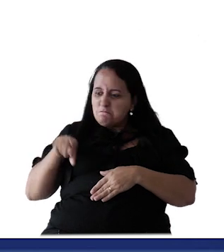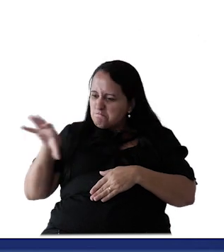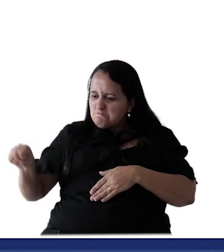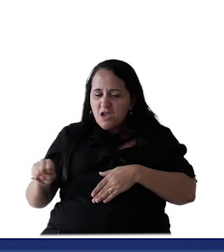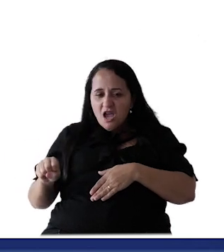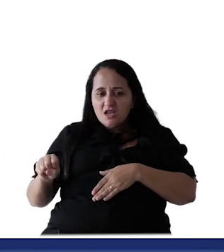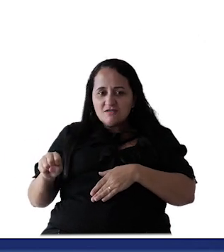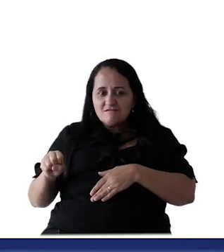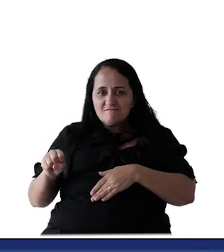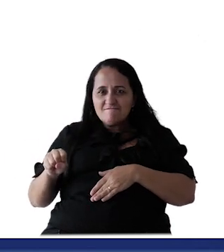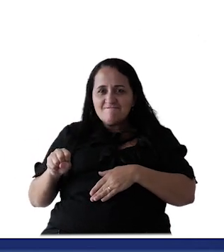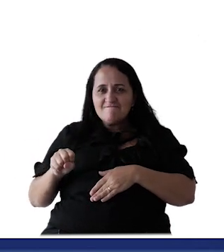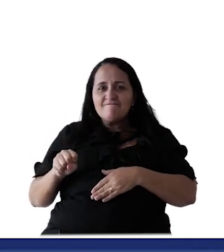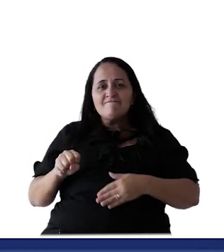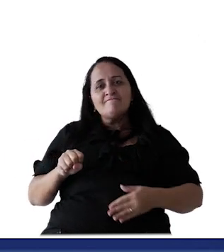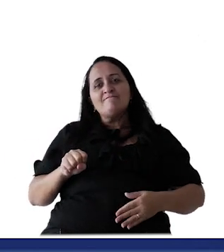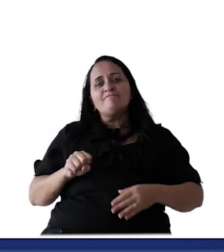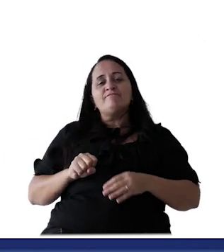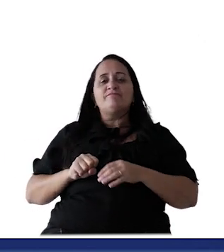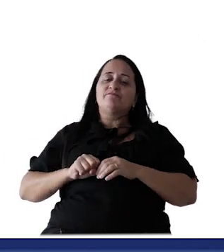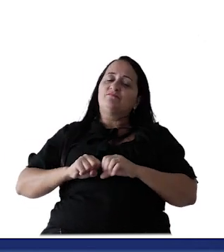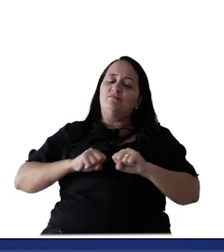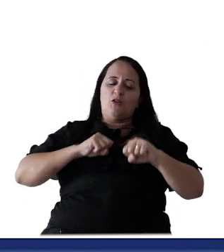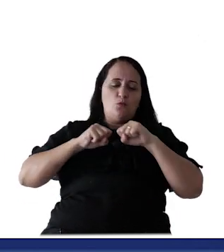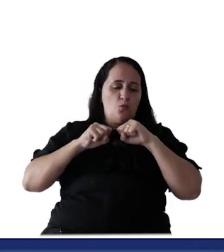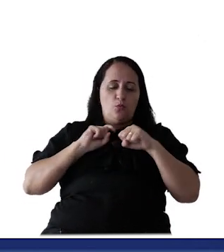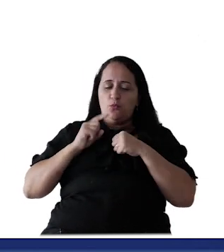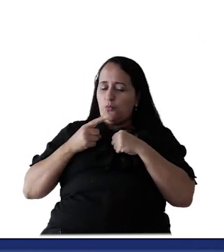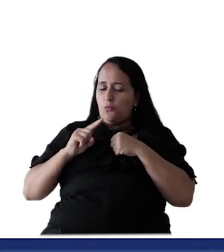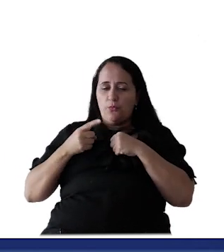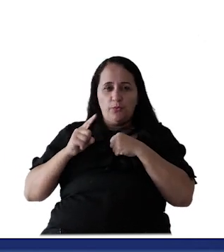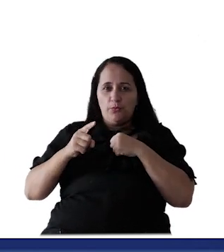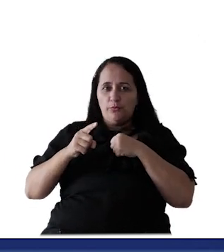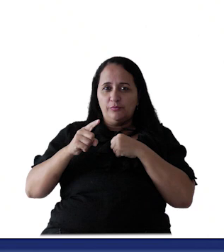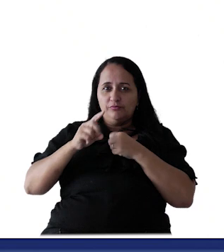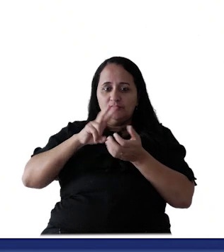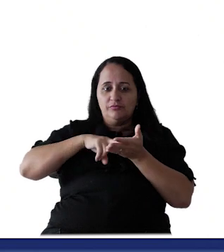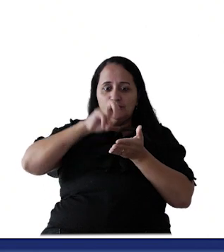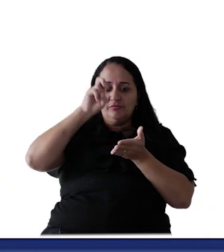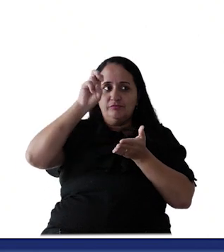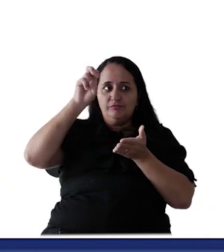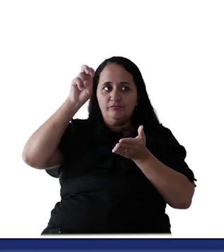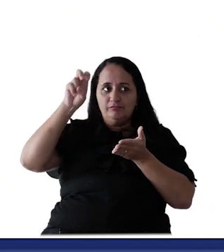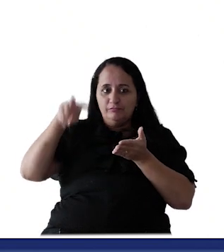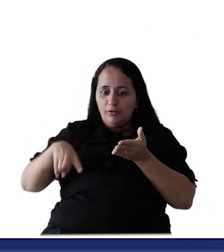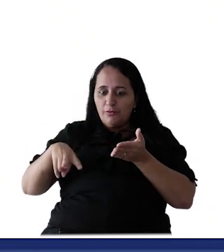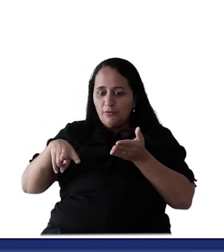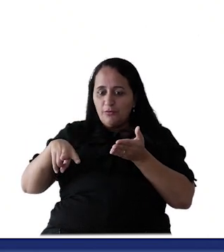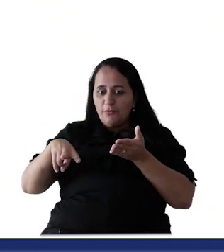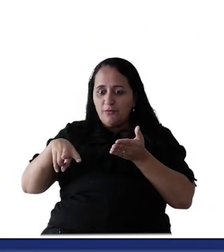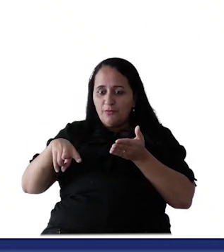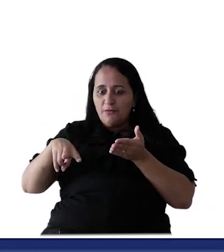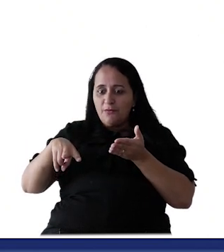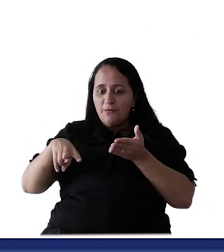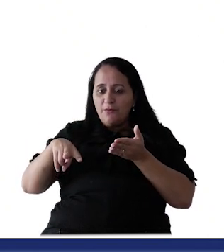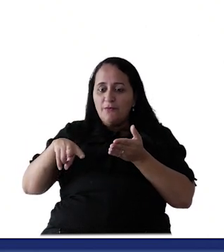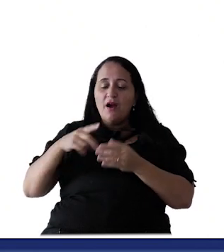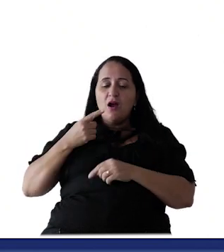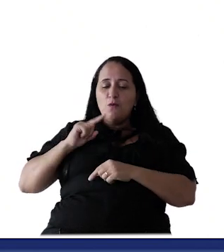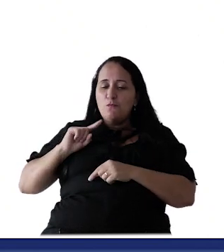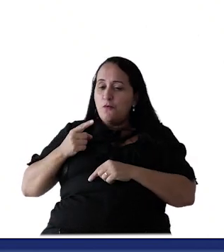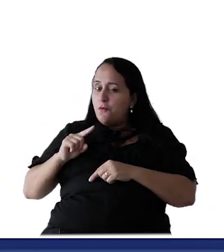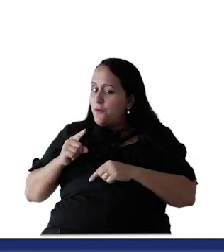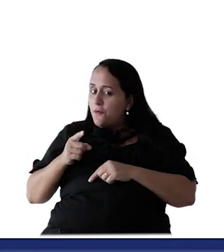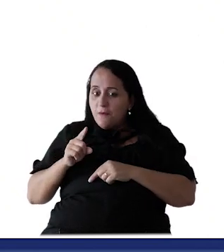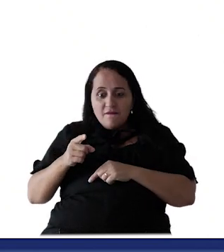pegá-lo, Garfield. E o Garfield dá um salto, né? Dá um pulo do colo ali do sofá, do